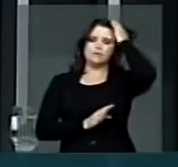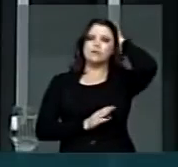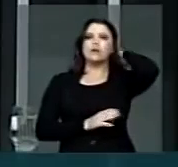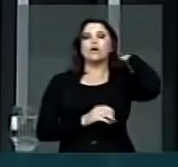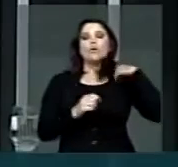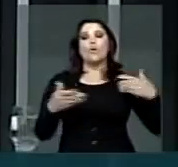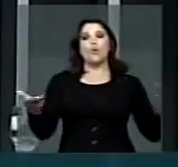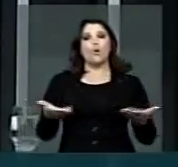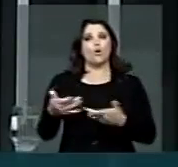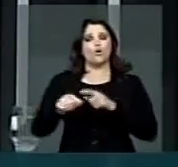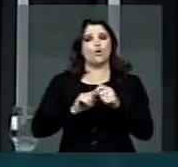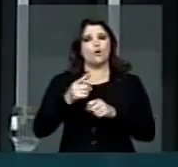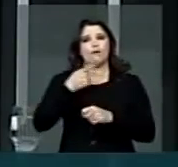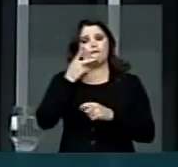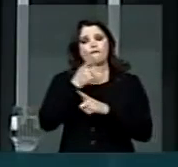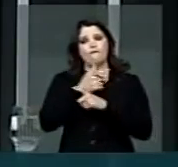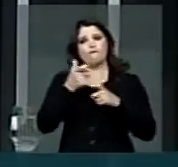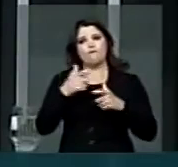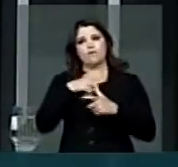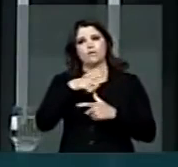enquanto hoje somam